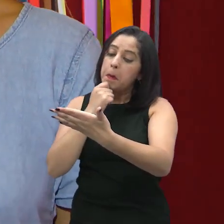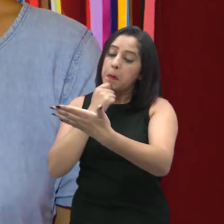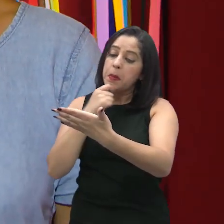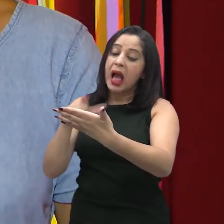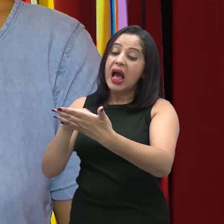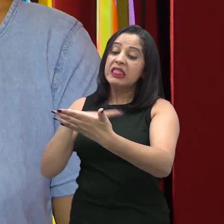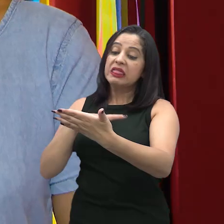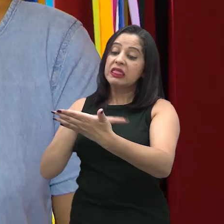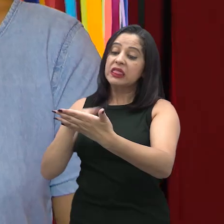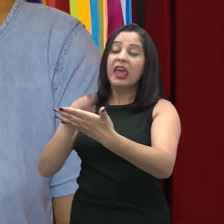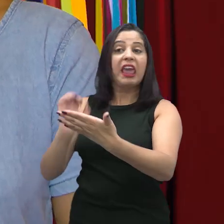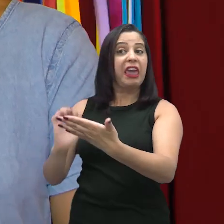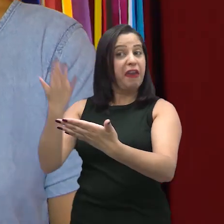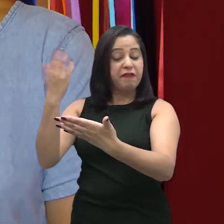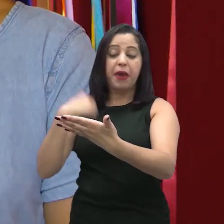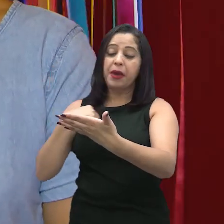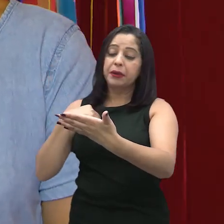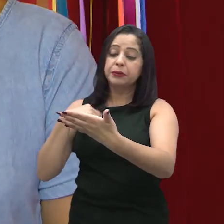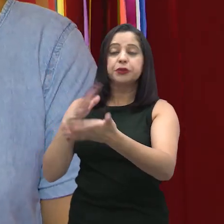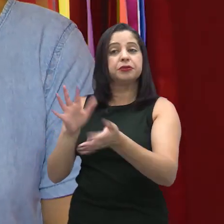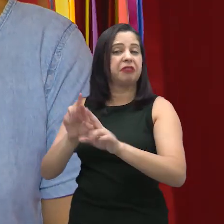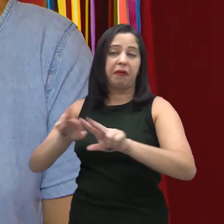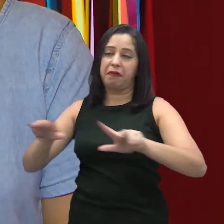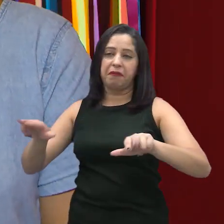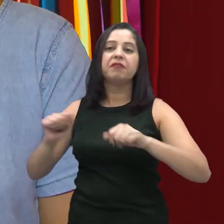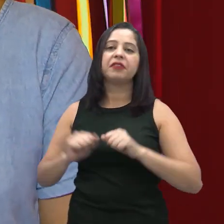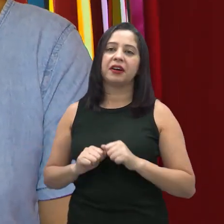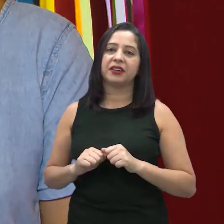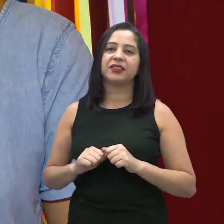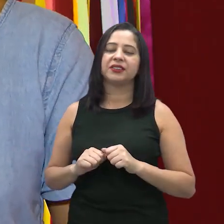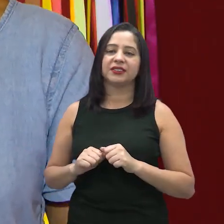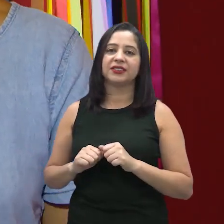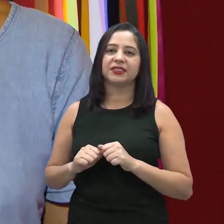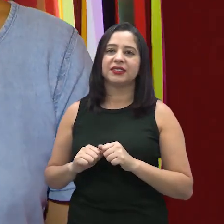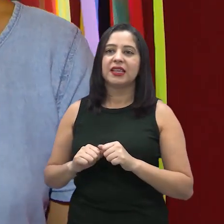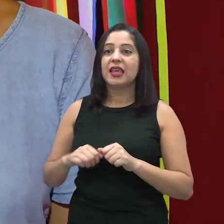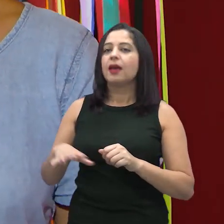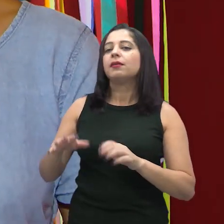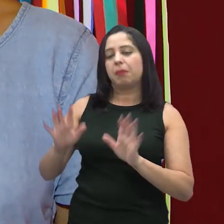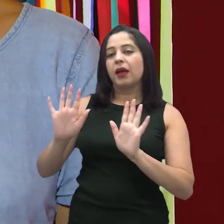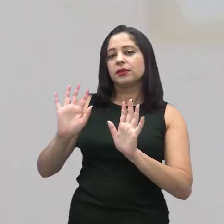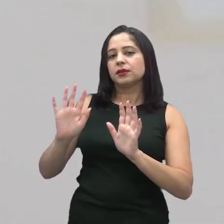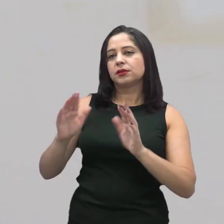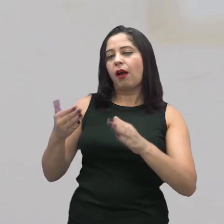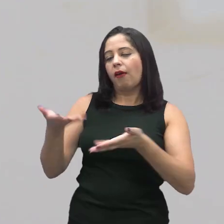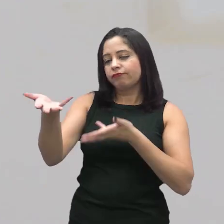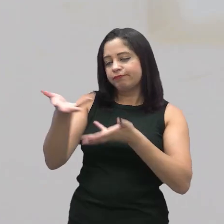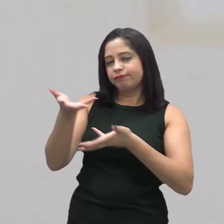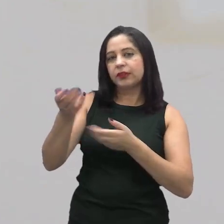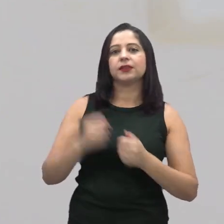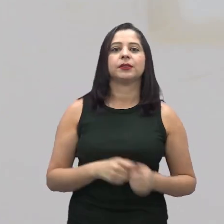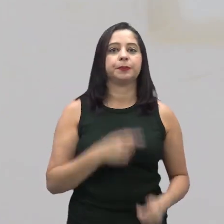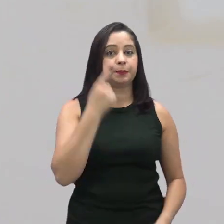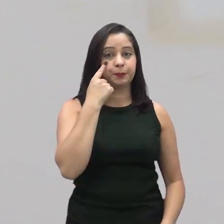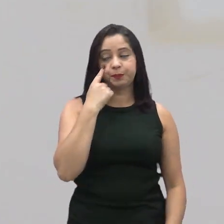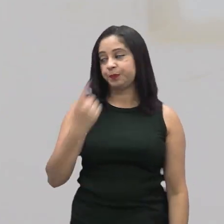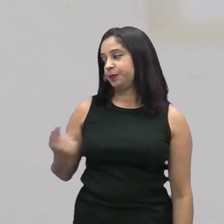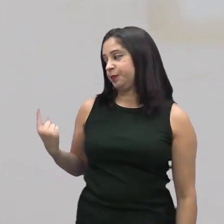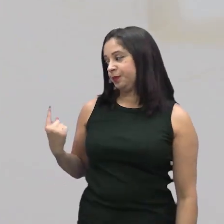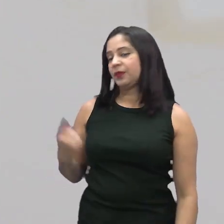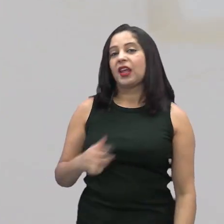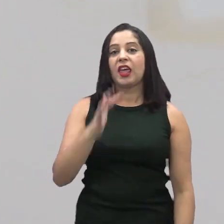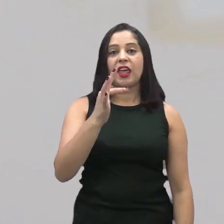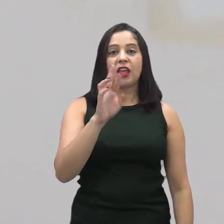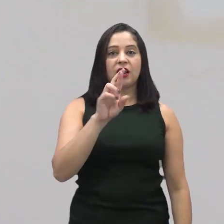São José, né, de várias formas aí, em colaboração com essas pessoas. O Franklin é desenvolvedor